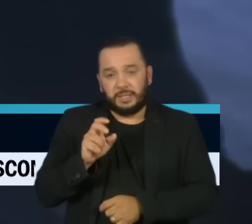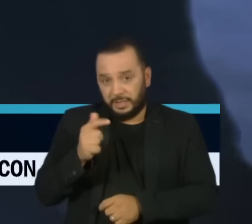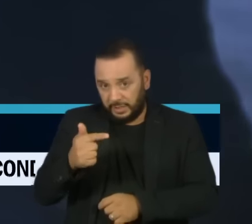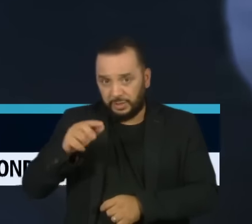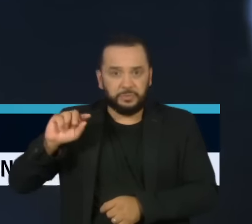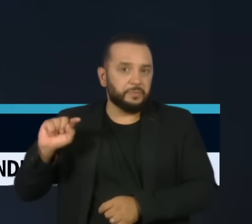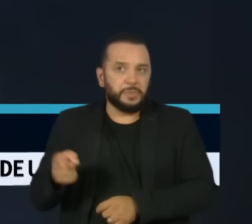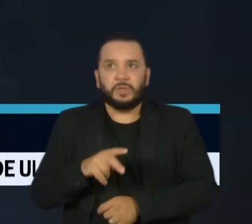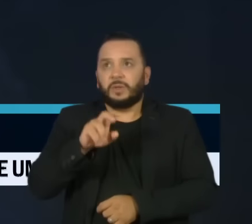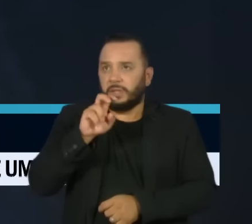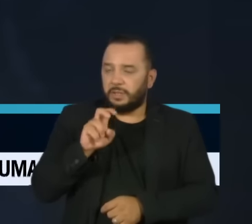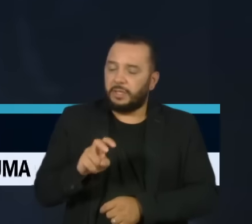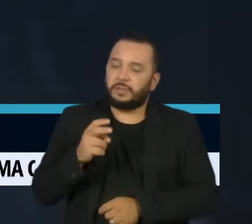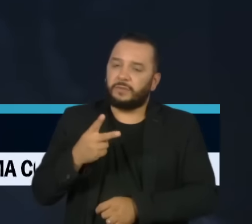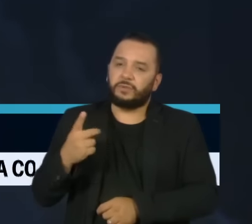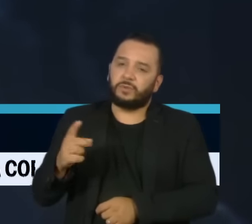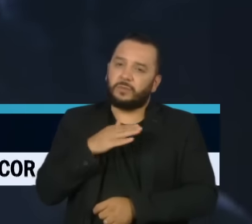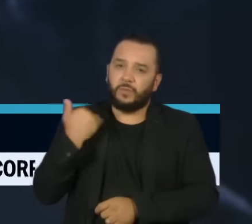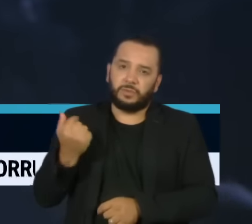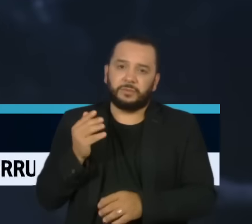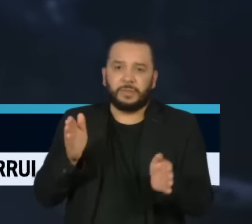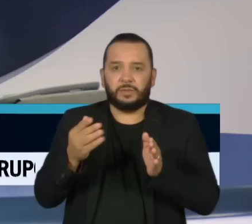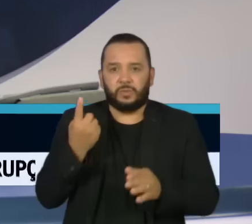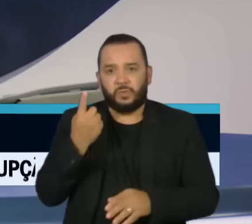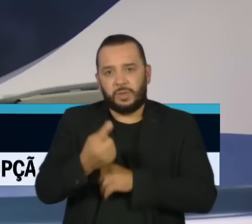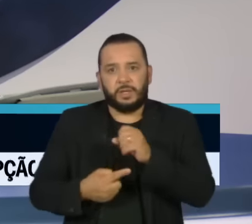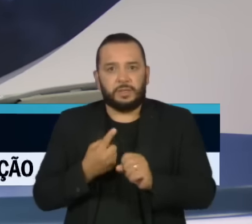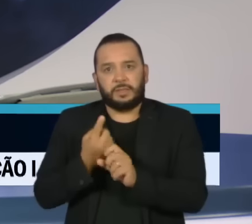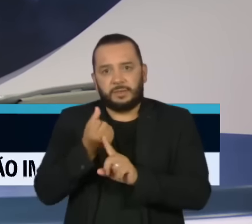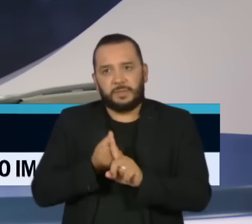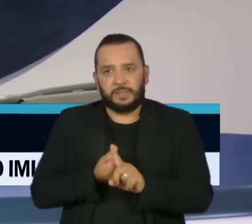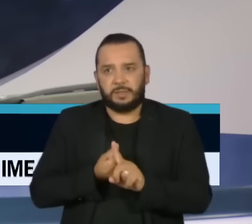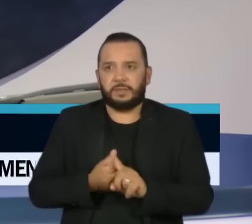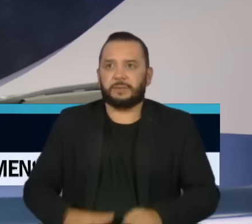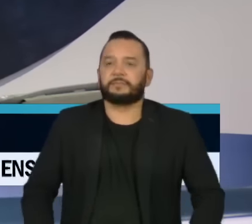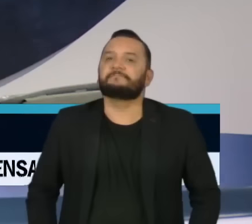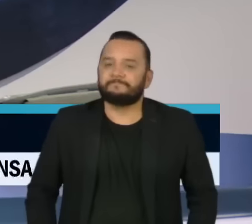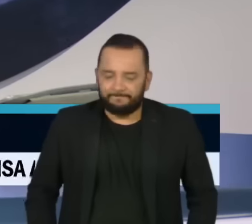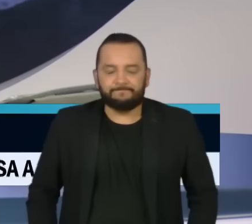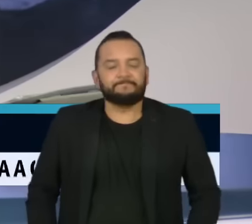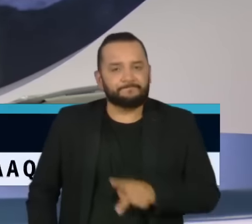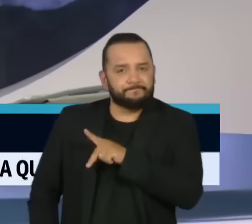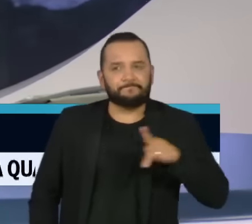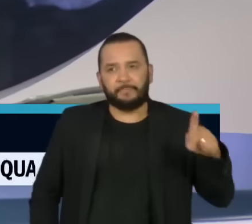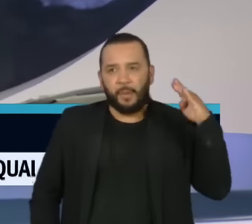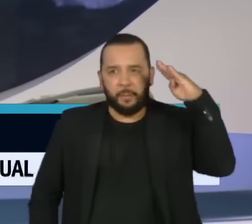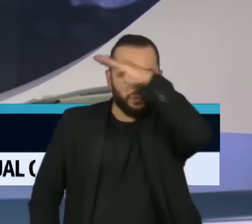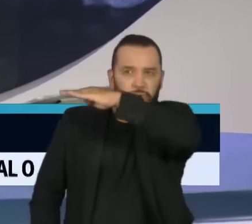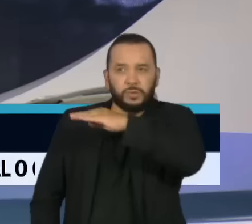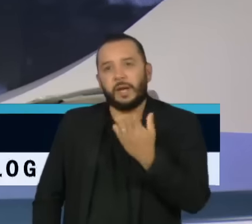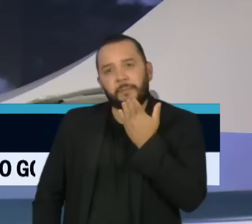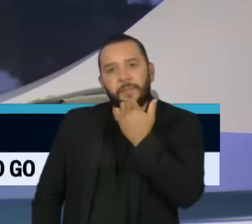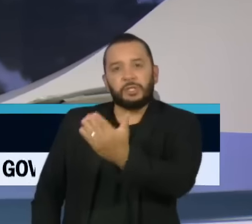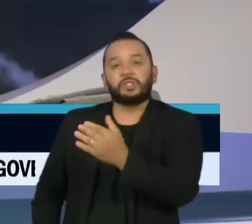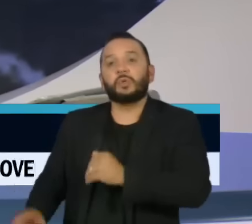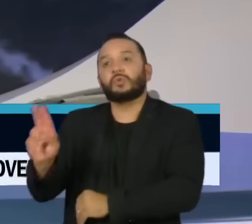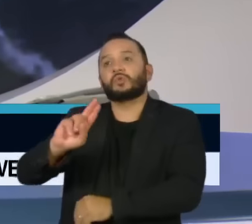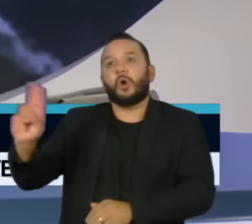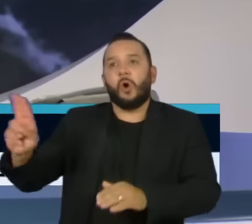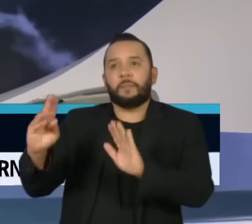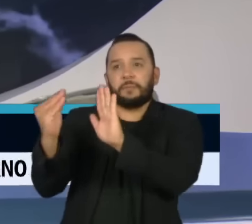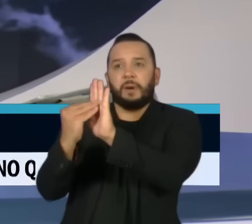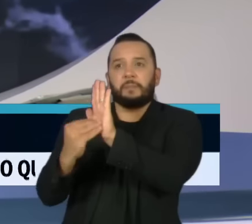617.521 mortos pela Covid-19 em um ano e meio. O presidente Jair Bolsonaro disse que pediu os nomes dos integrantes da